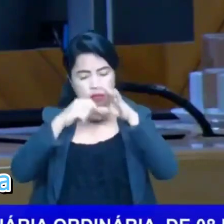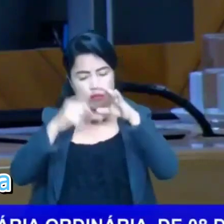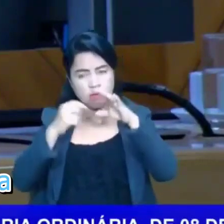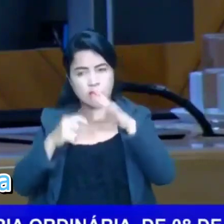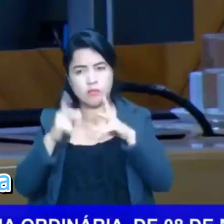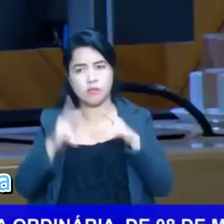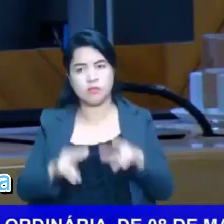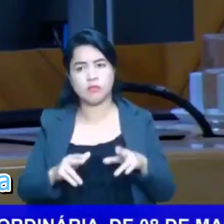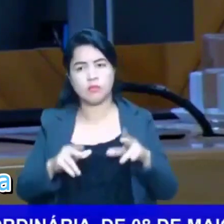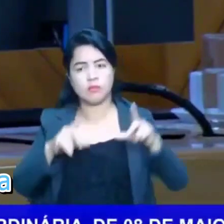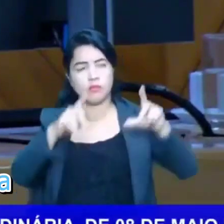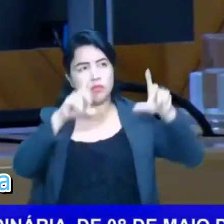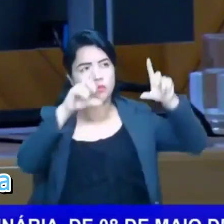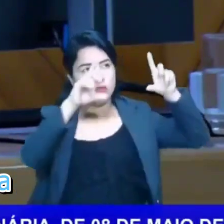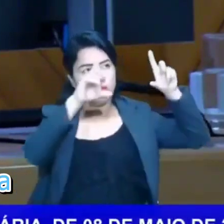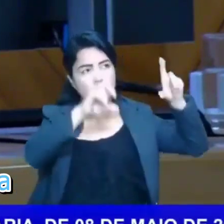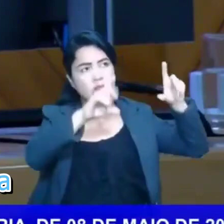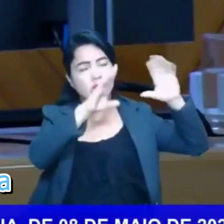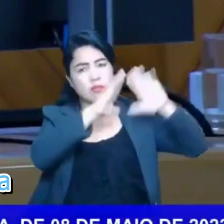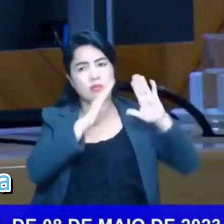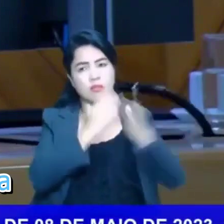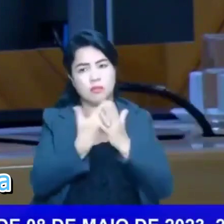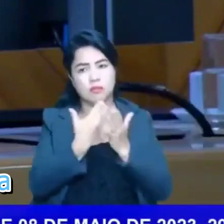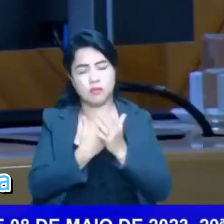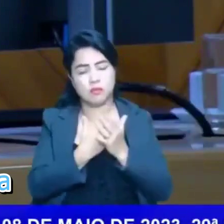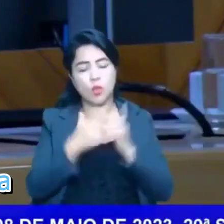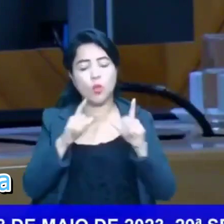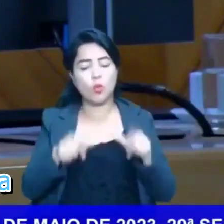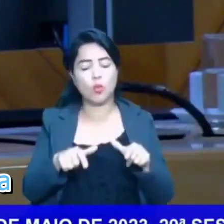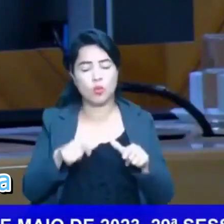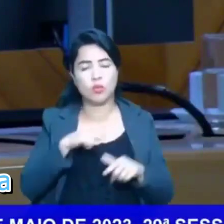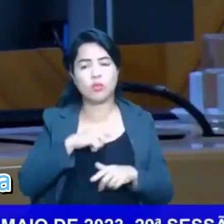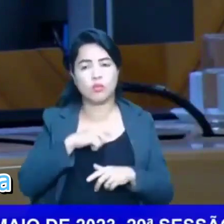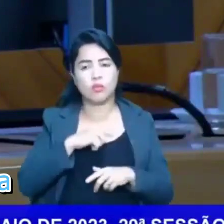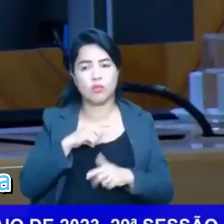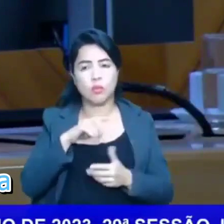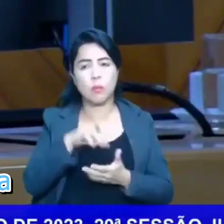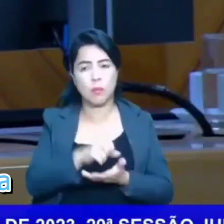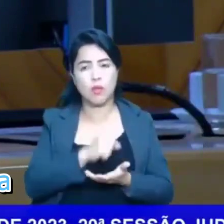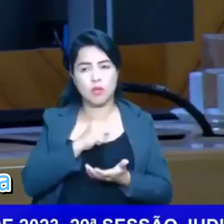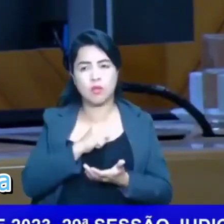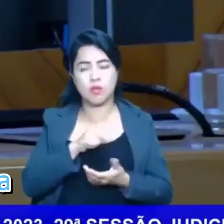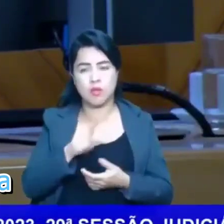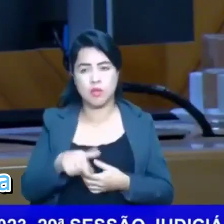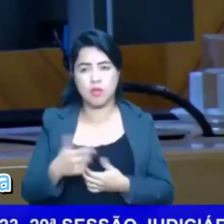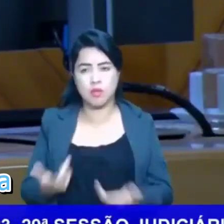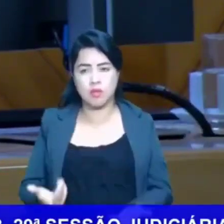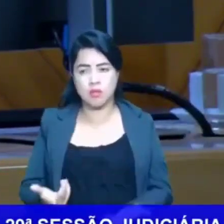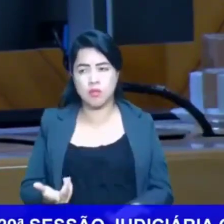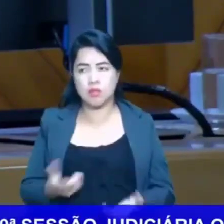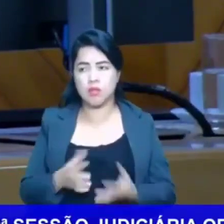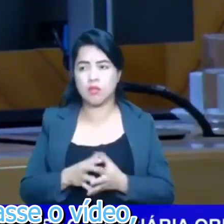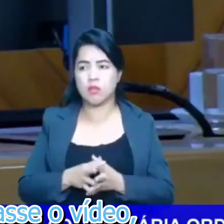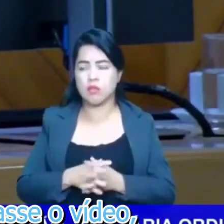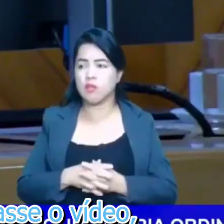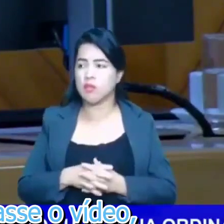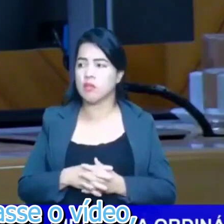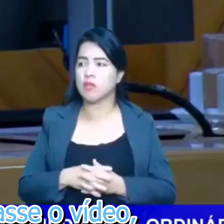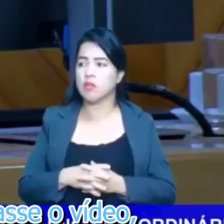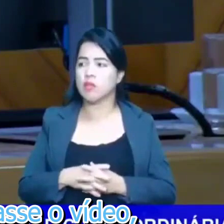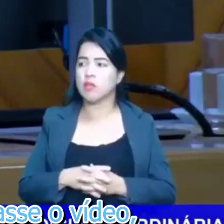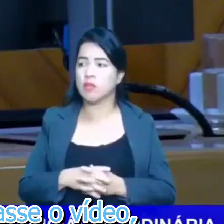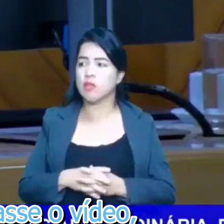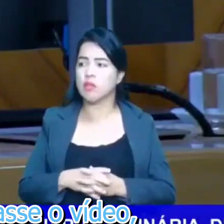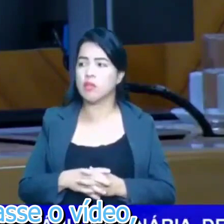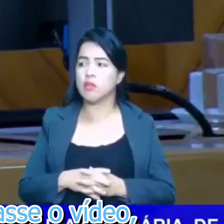ao mesmo tempo registrando a escola em que eles aconteceram. É esse o caso? É exatamente por isso, Excelência,